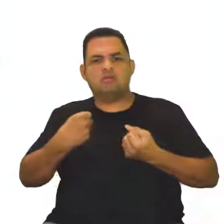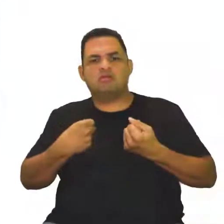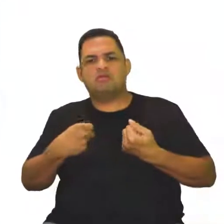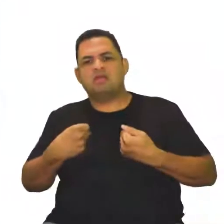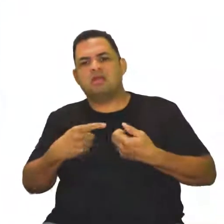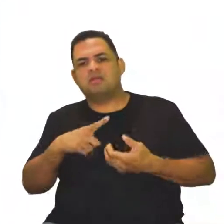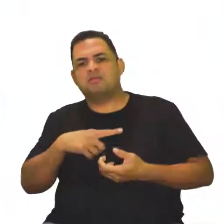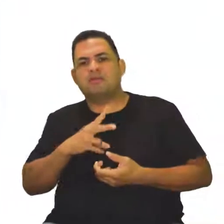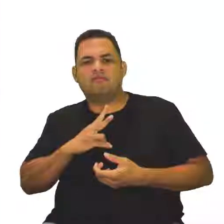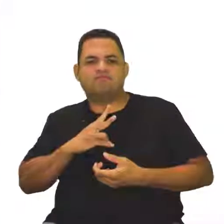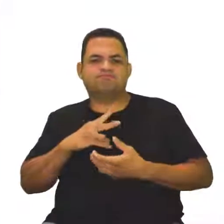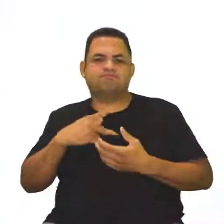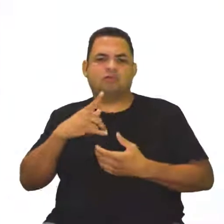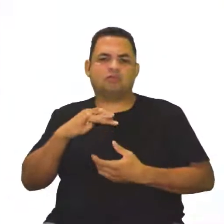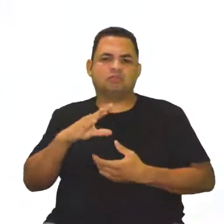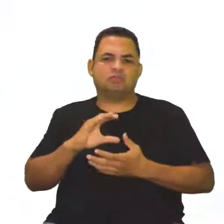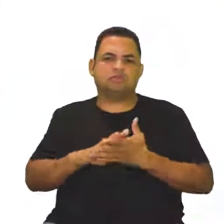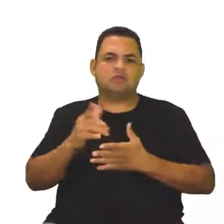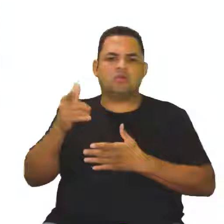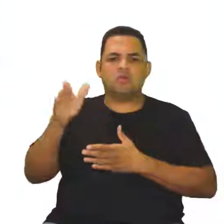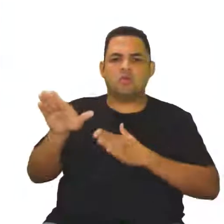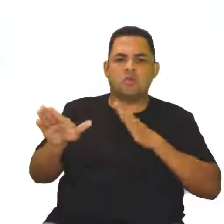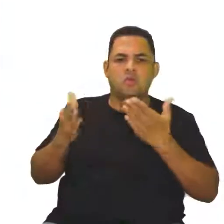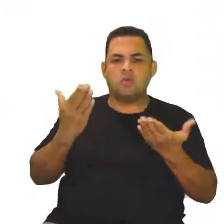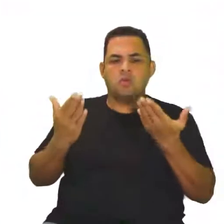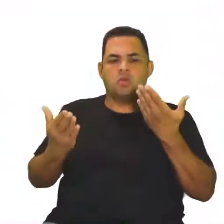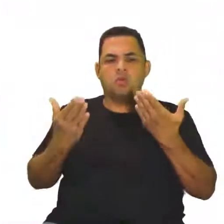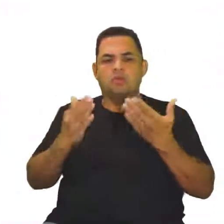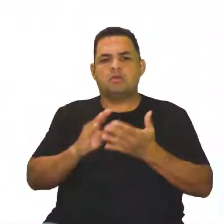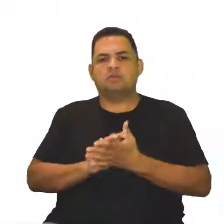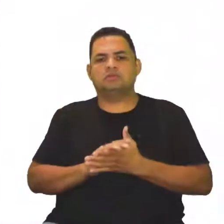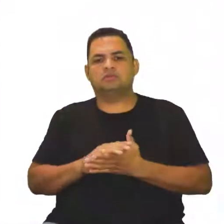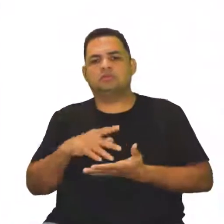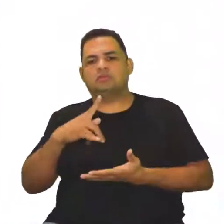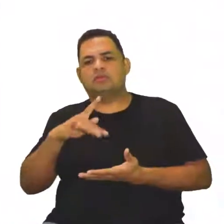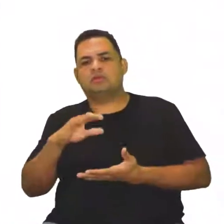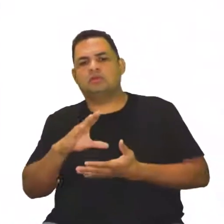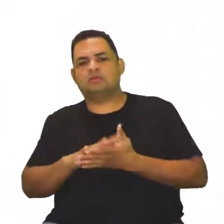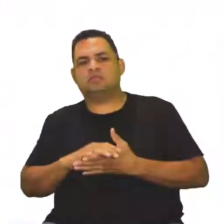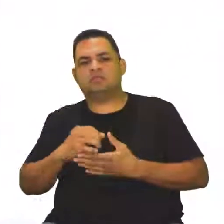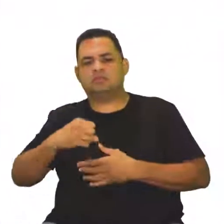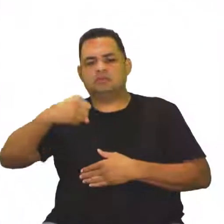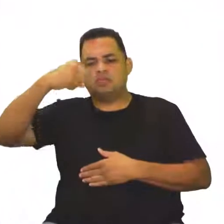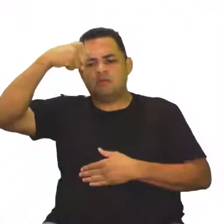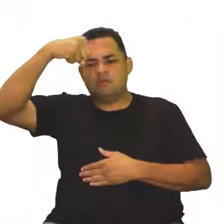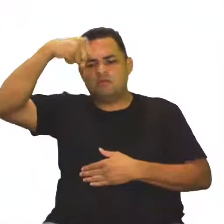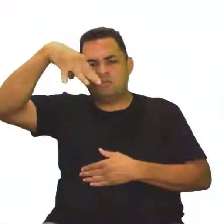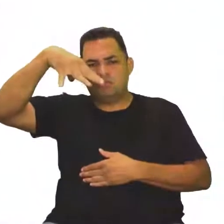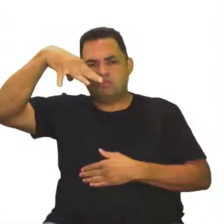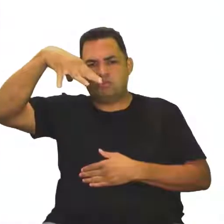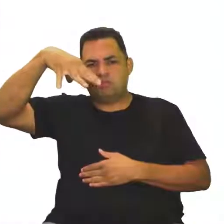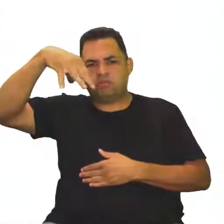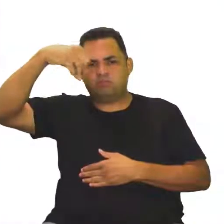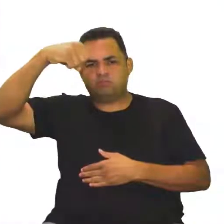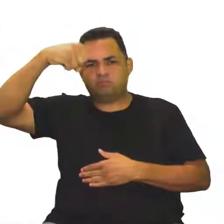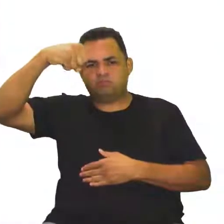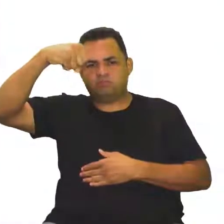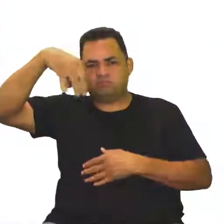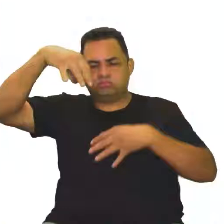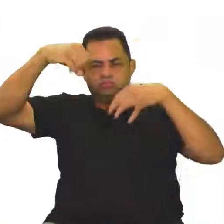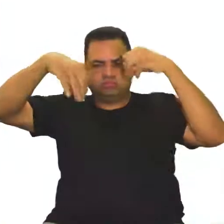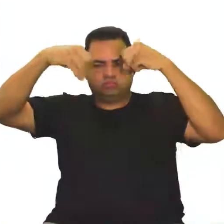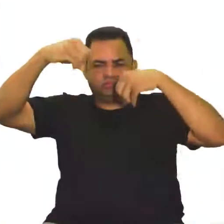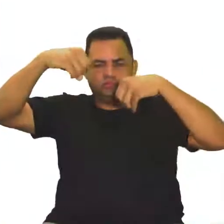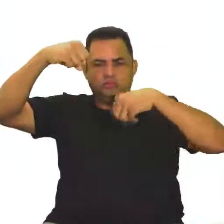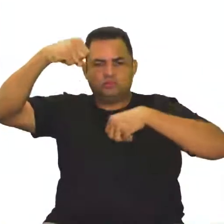potente que o outro, seja para dizermos que sobre a potência de um chuveiro elétrico é alta quando ele aquece